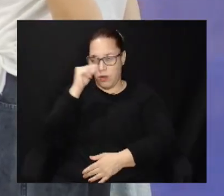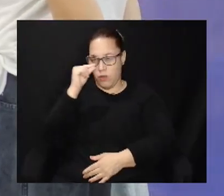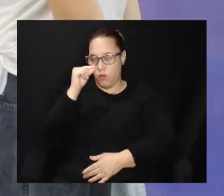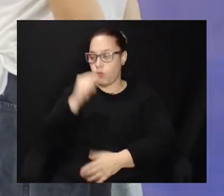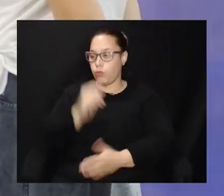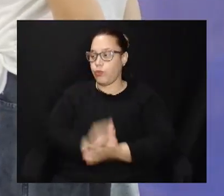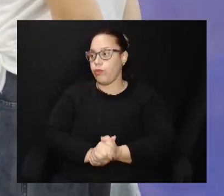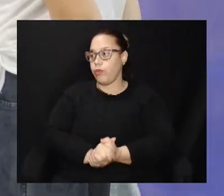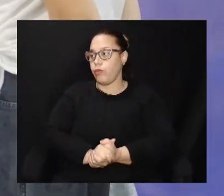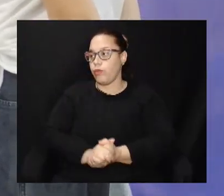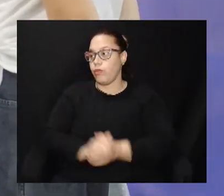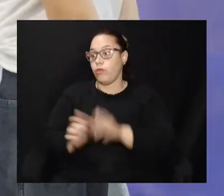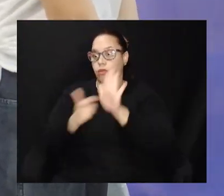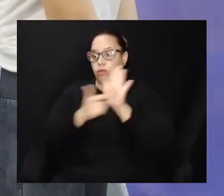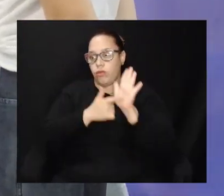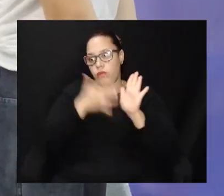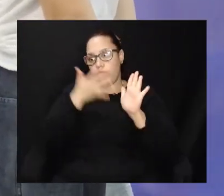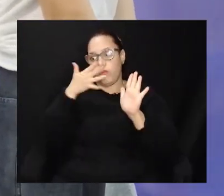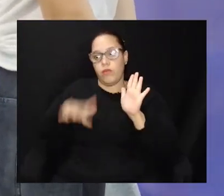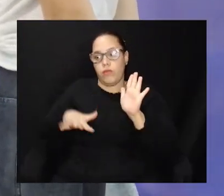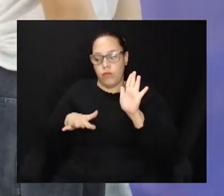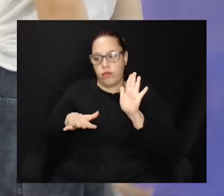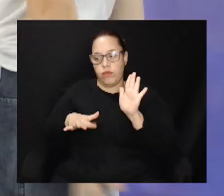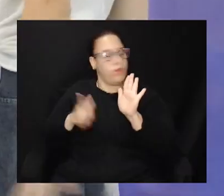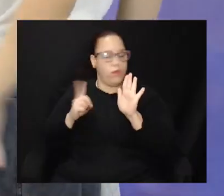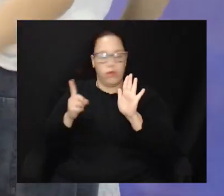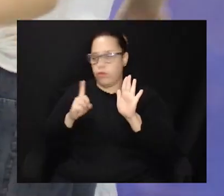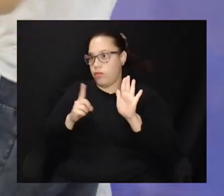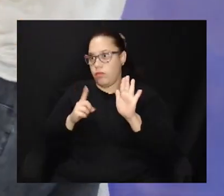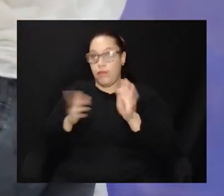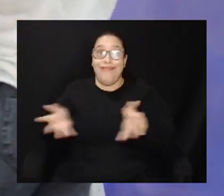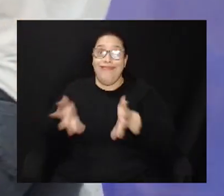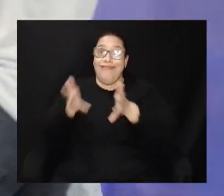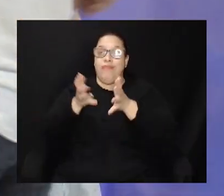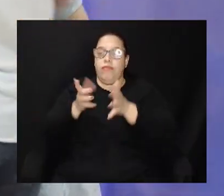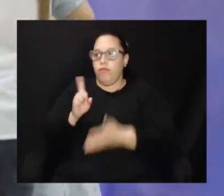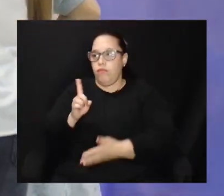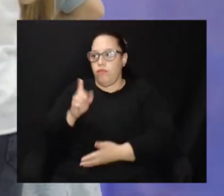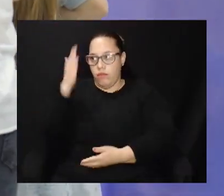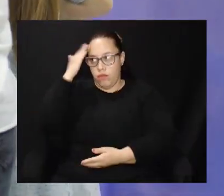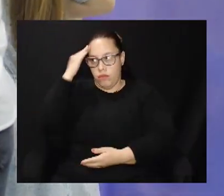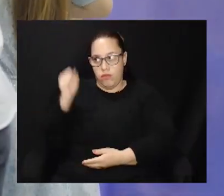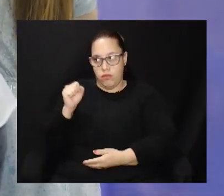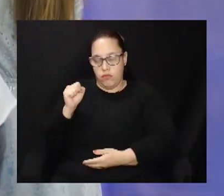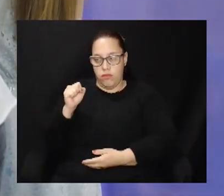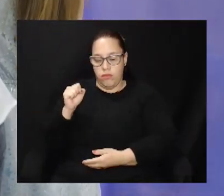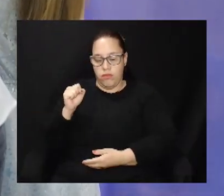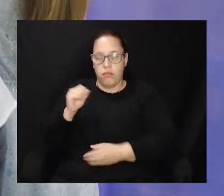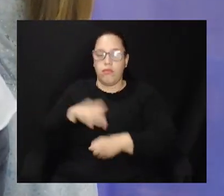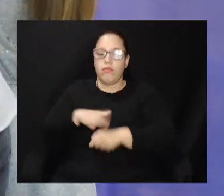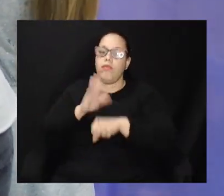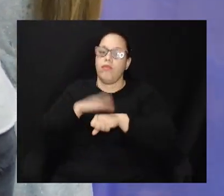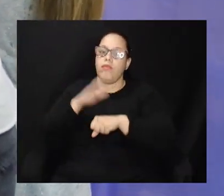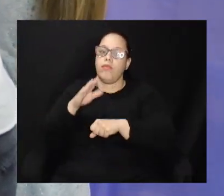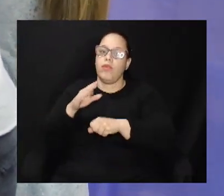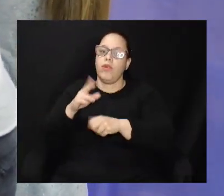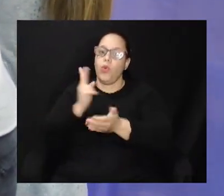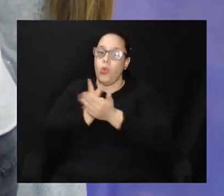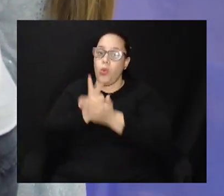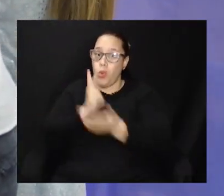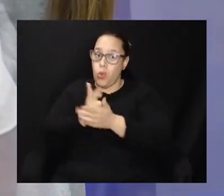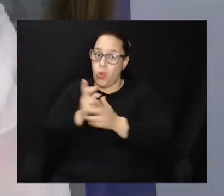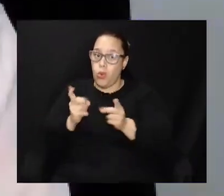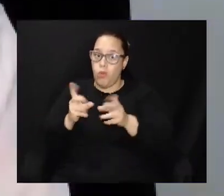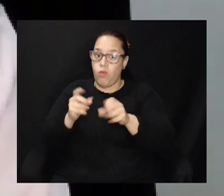também, para que o paladar também não seja hiperestimulado, porque a gente sabe que, por mais que a gente fale sobre os efeitos crônicos do consumo de açúcar, né,